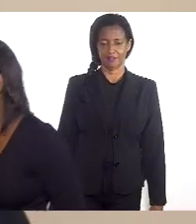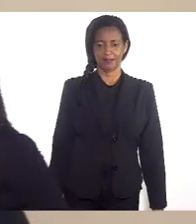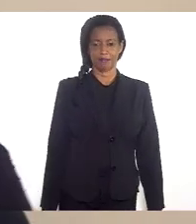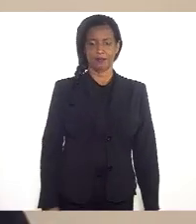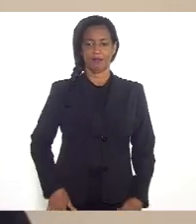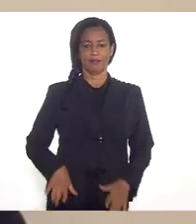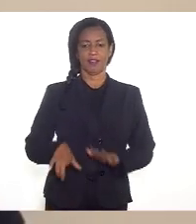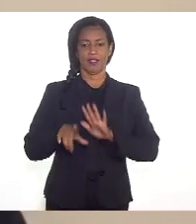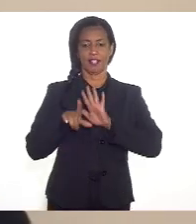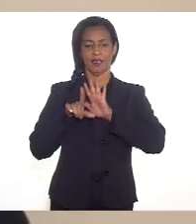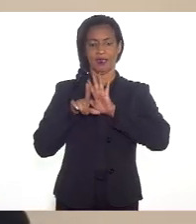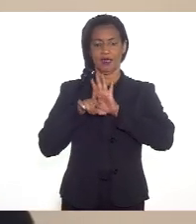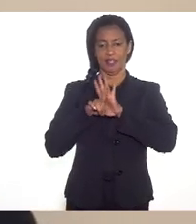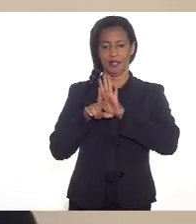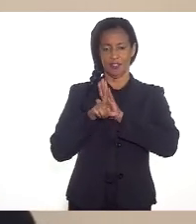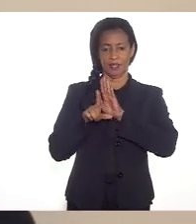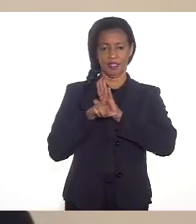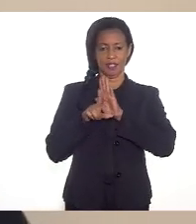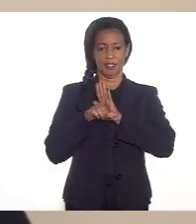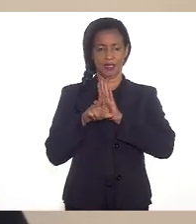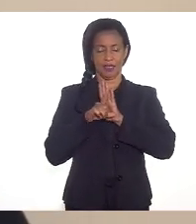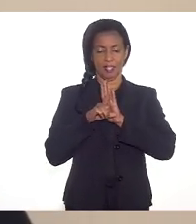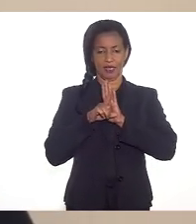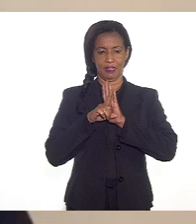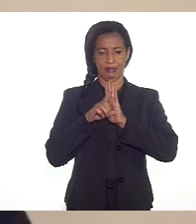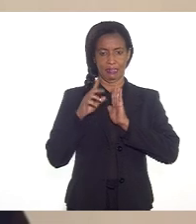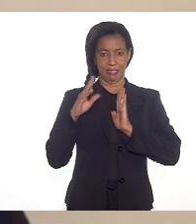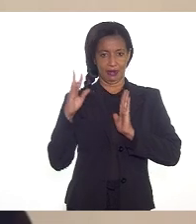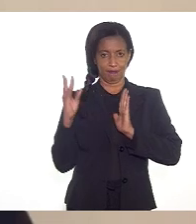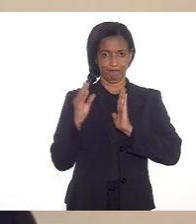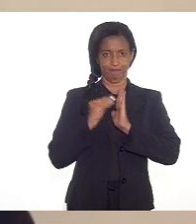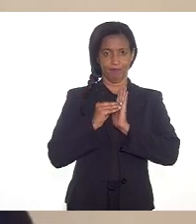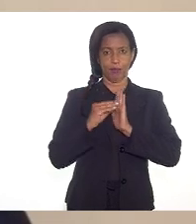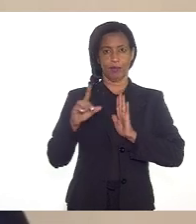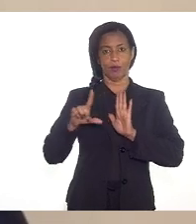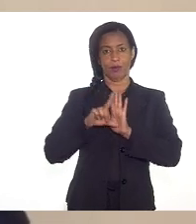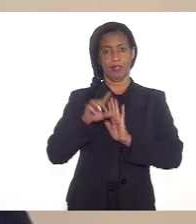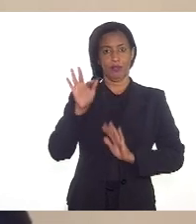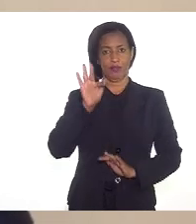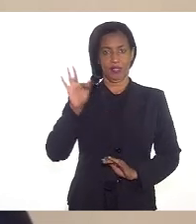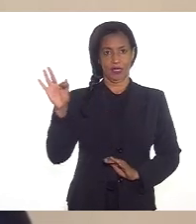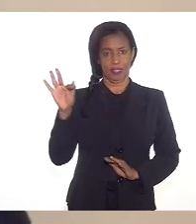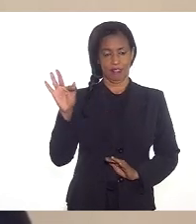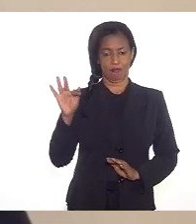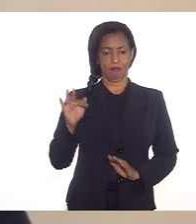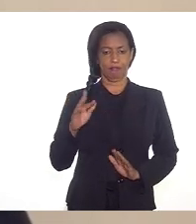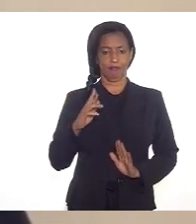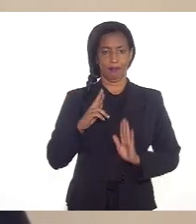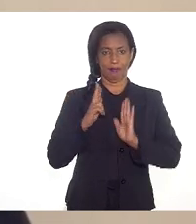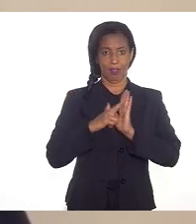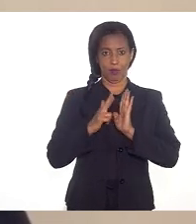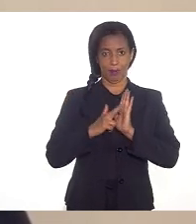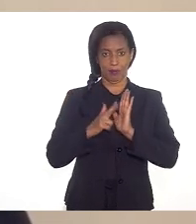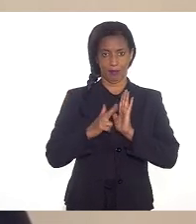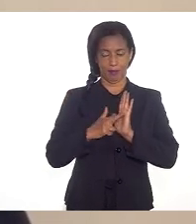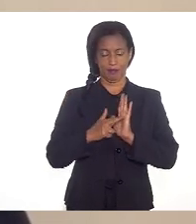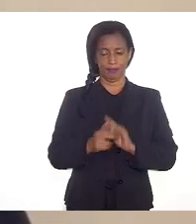Mas a lei é matéria de direito civil regulamentada por lei federal. O deputado Luiz Paulo tem razão.